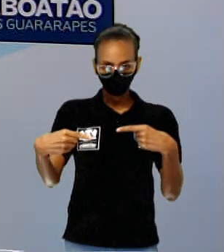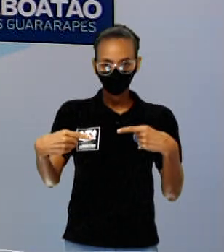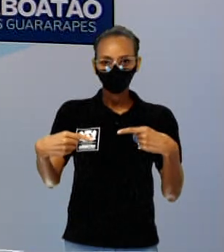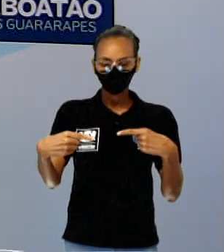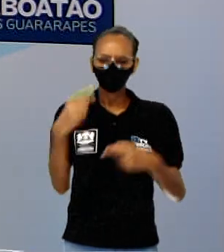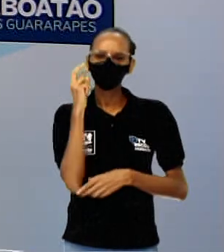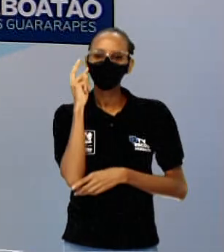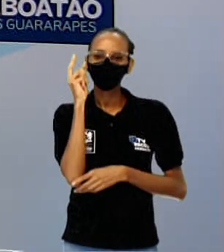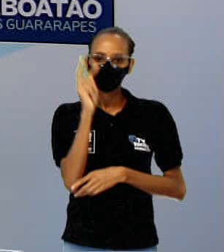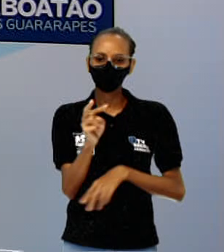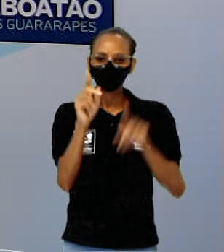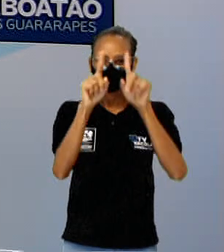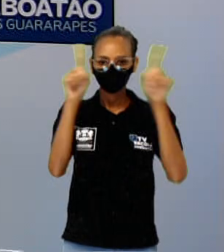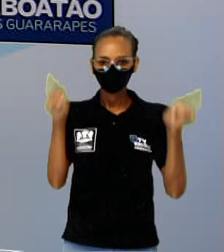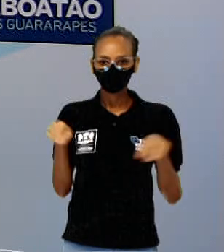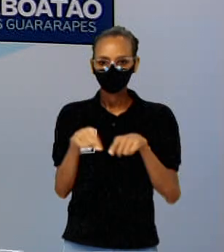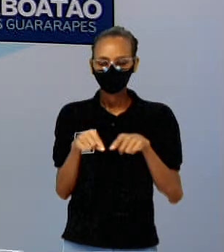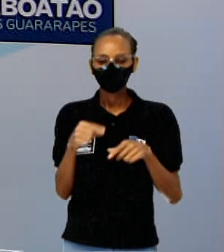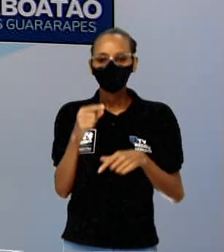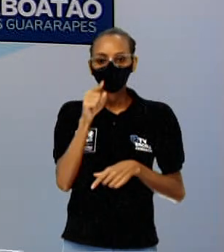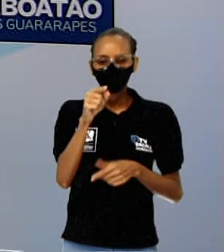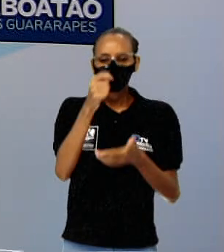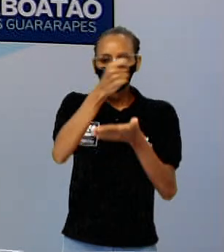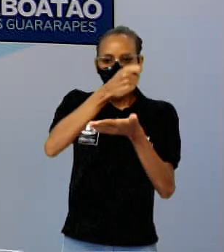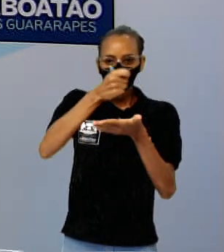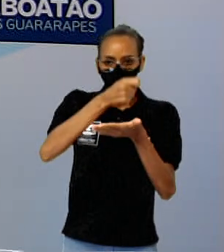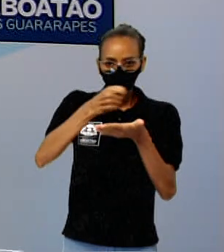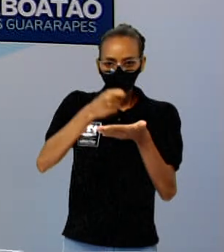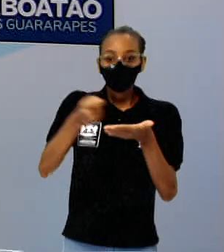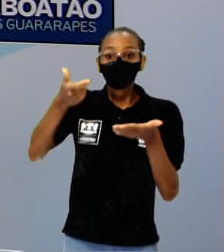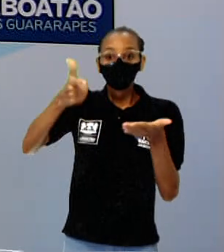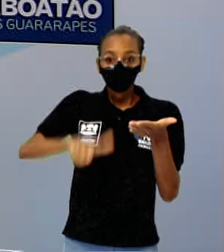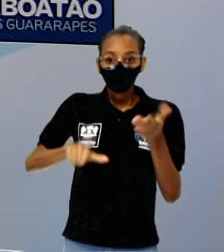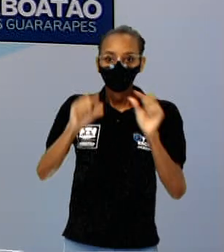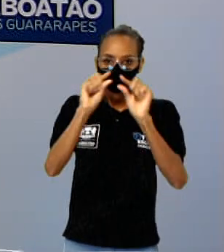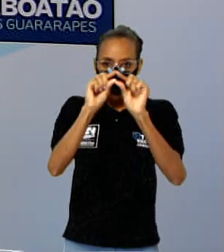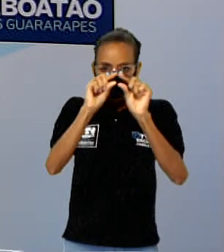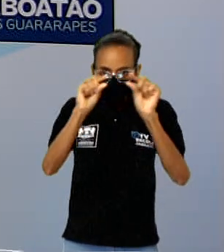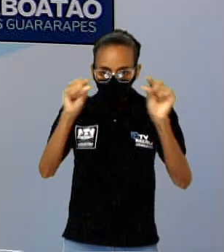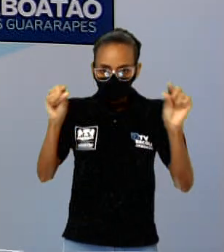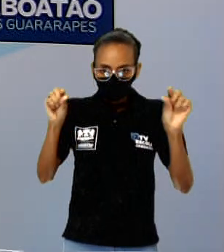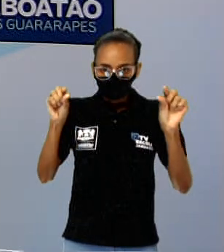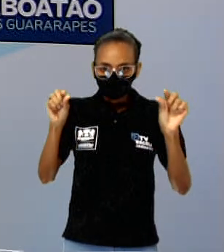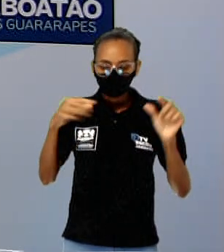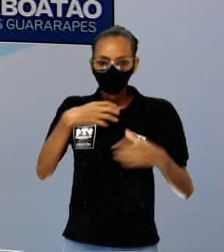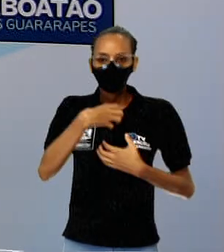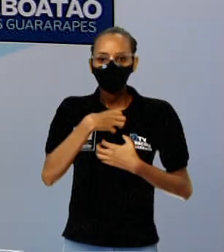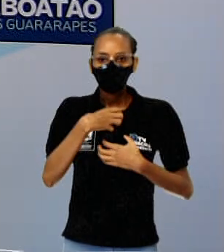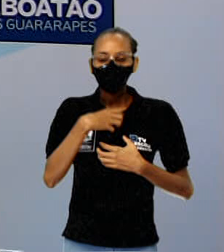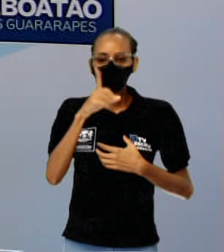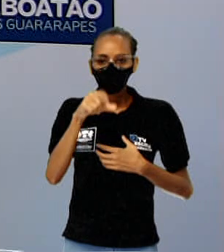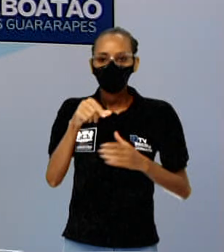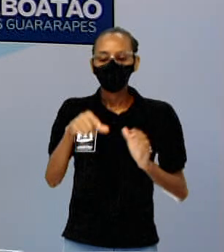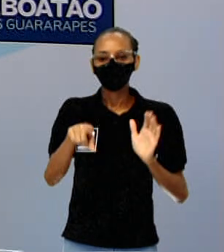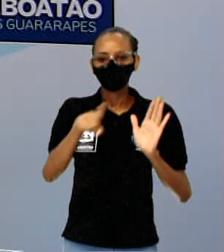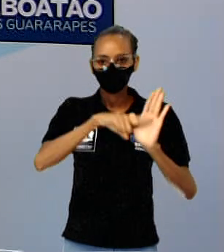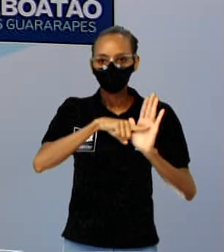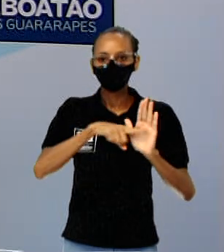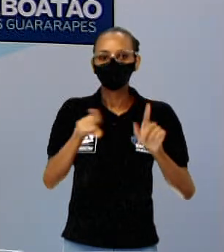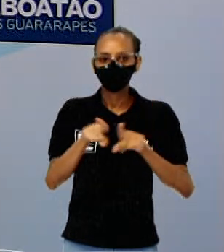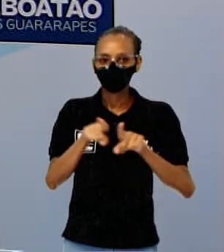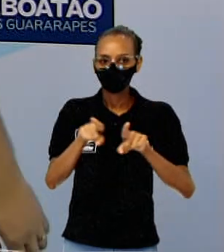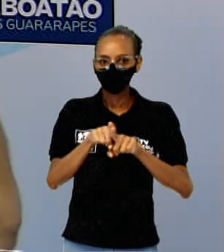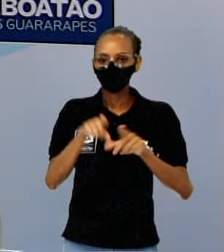uma olhadinha aí e reescreva a frase a seguir na forma negativa e interrogativa,